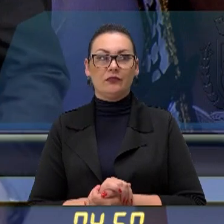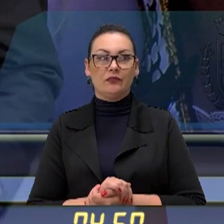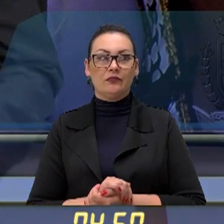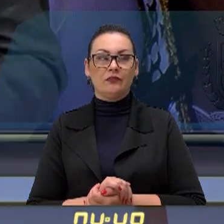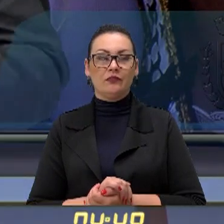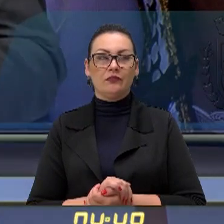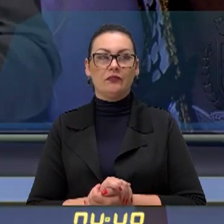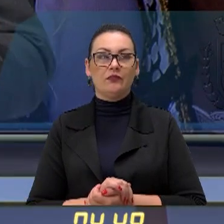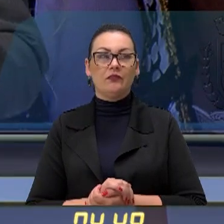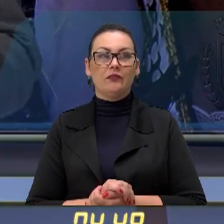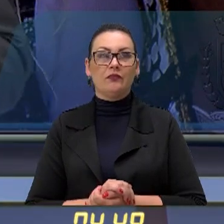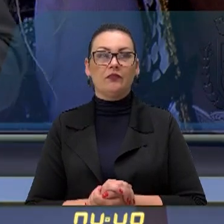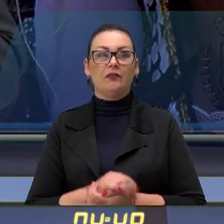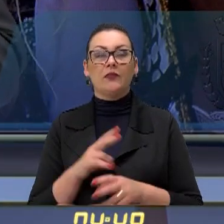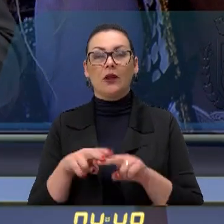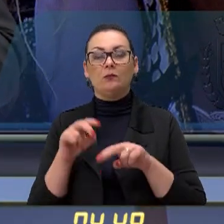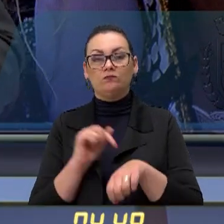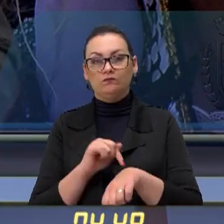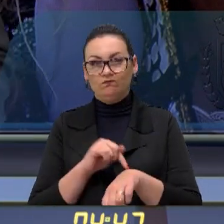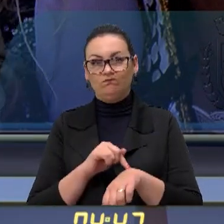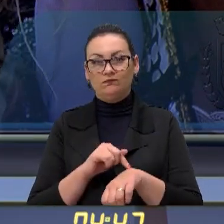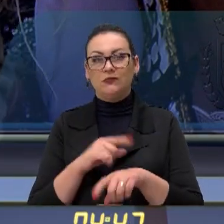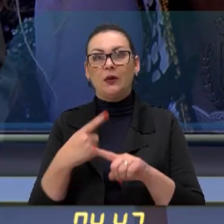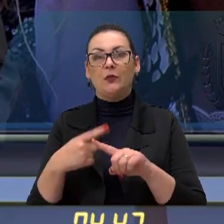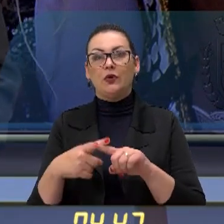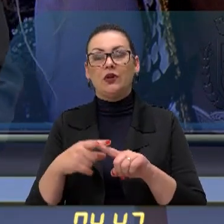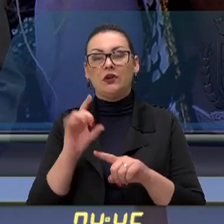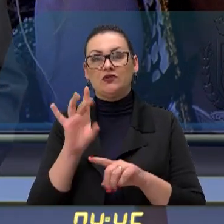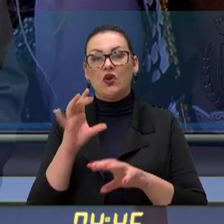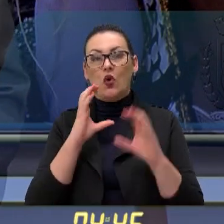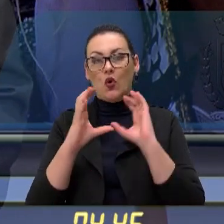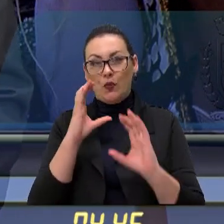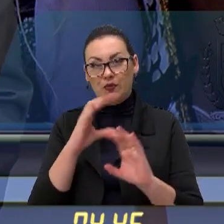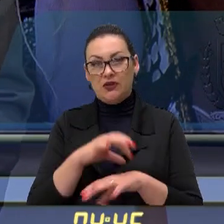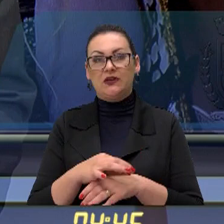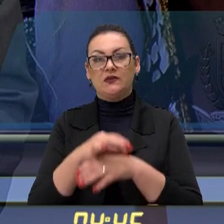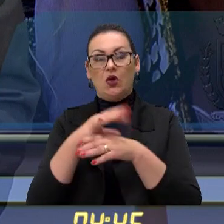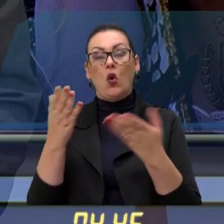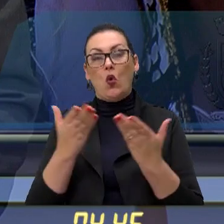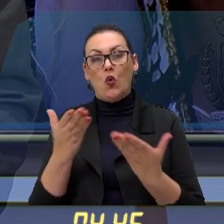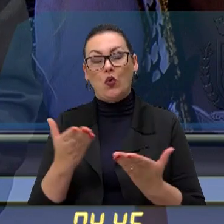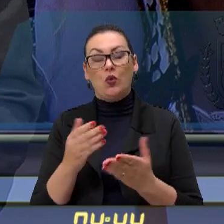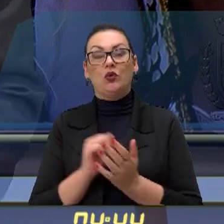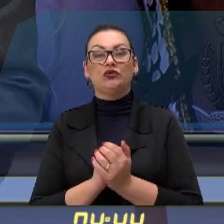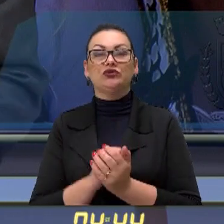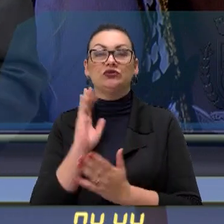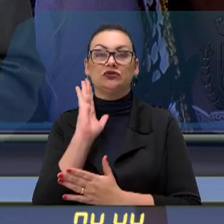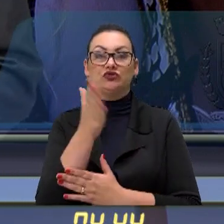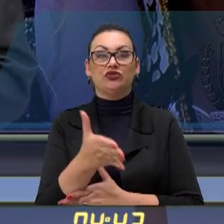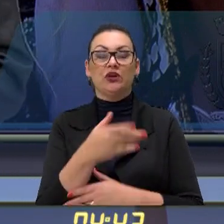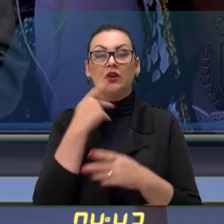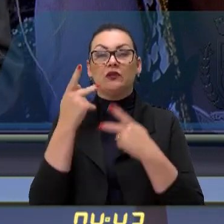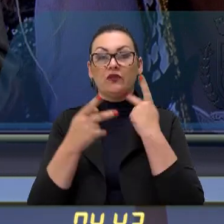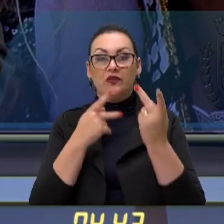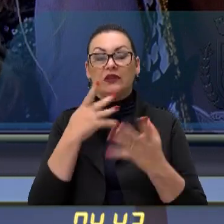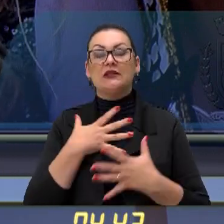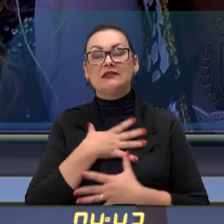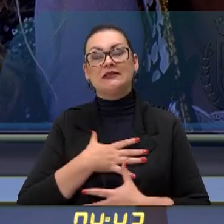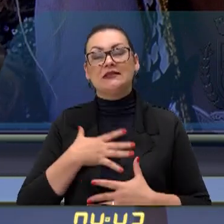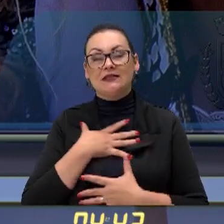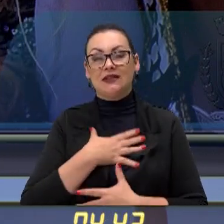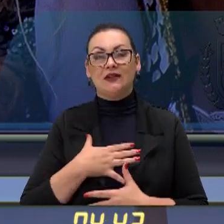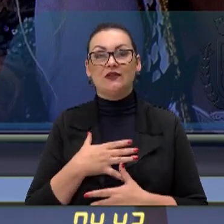temos muitos assuntos, mas o tempo é escasso, temos só uma comunicação de liderança hoje. E de imediato inicio fazendo a minha